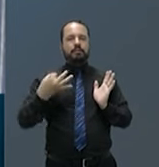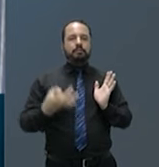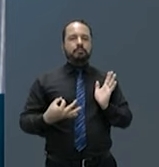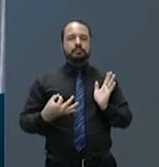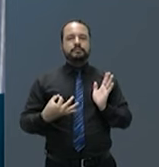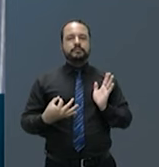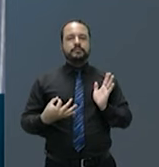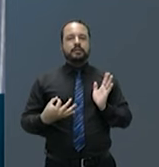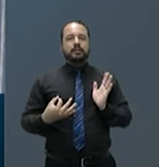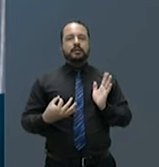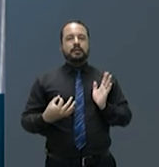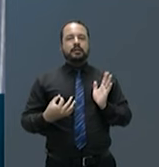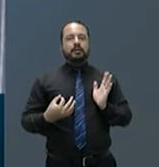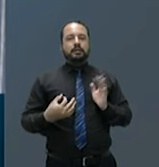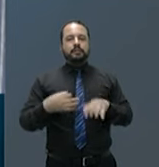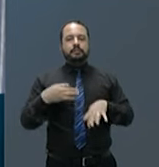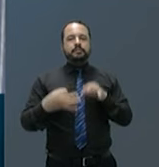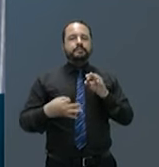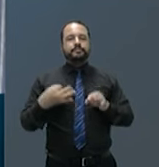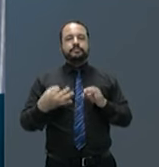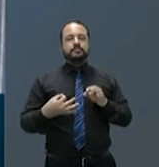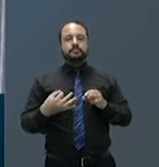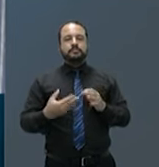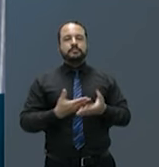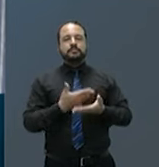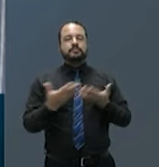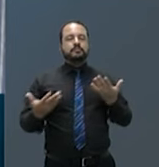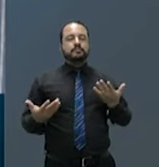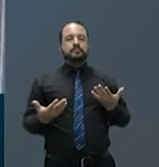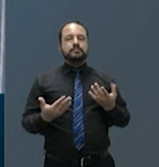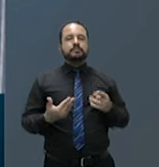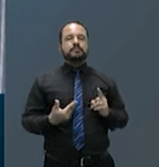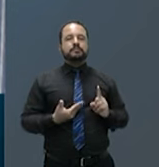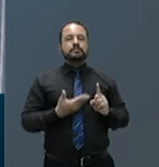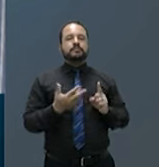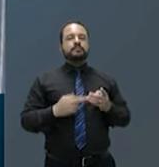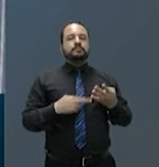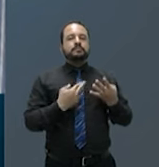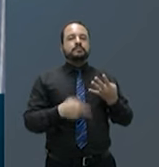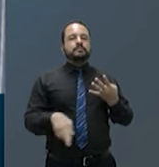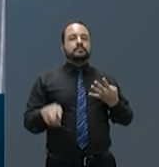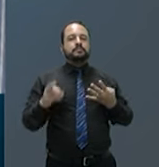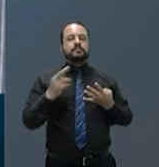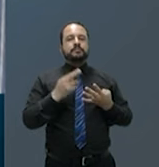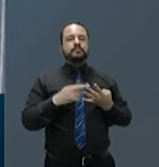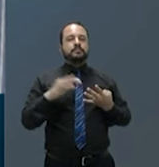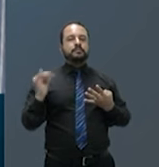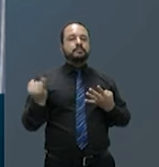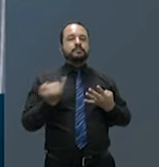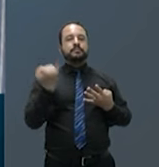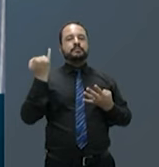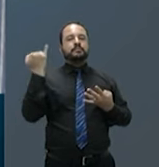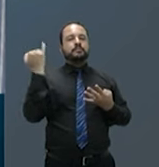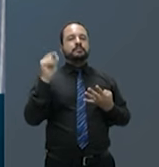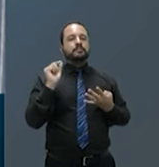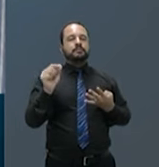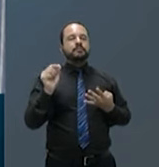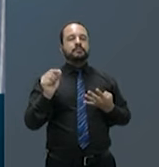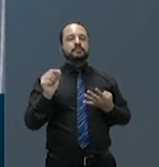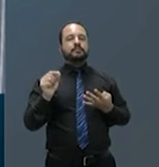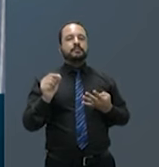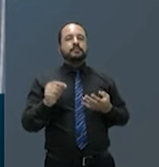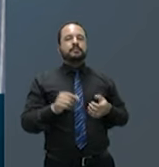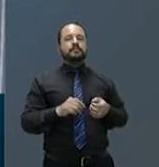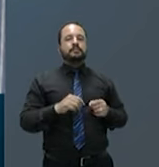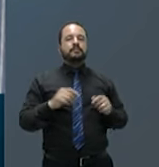questão jurídica preliminar posta no presente recurso é bastante relevante e versa sobre a possibilidade de